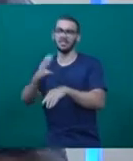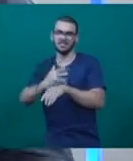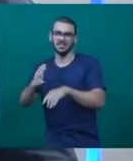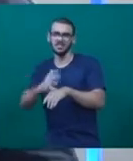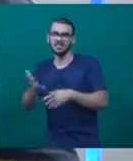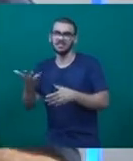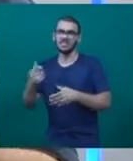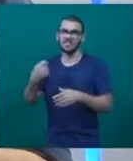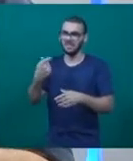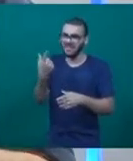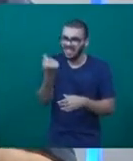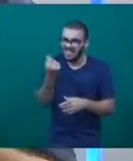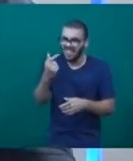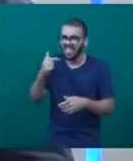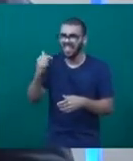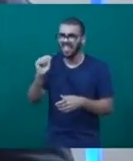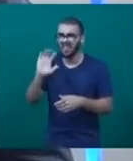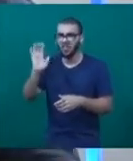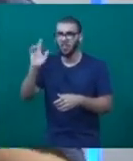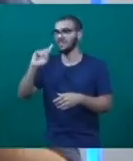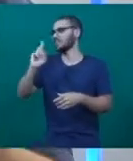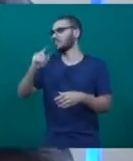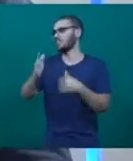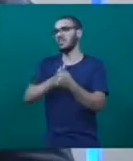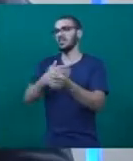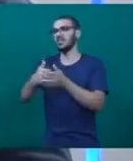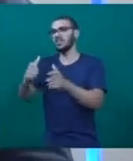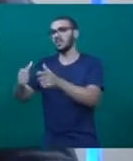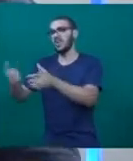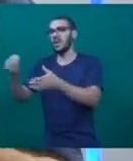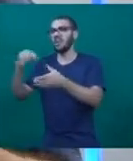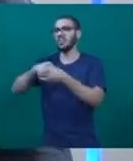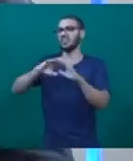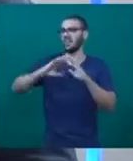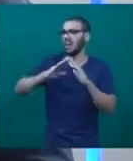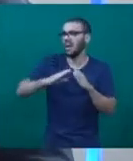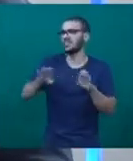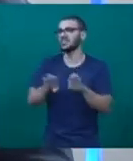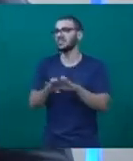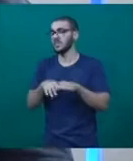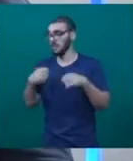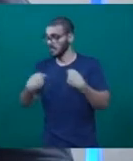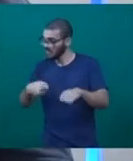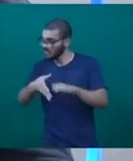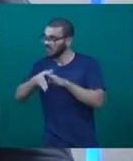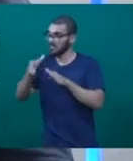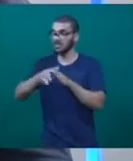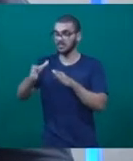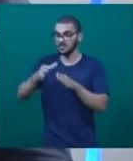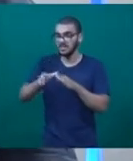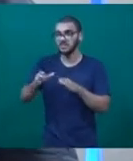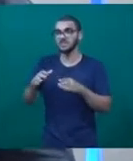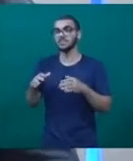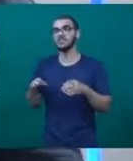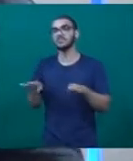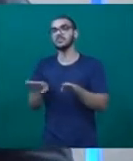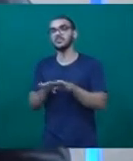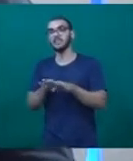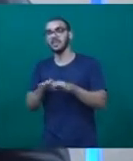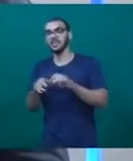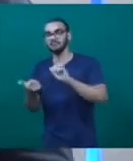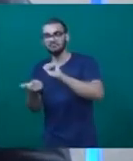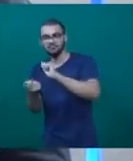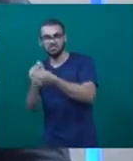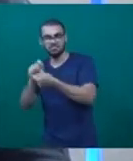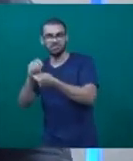muito caros, a gente pode praticar em qualquer local, pode fazer em casa mesmo, mas sempre com orientação. É importante praticar e adequar